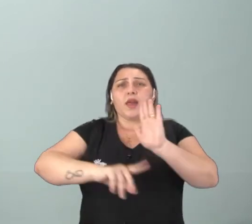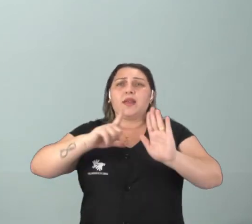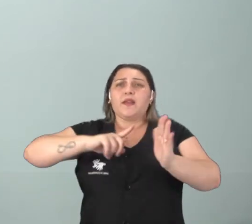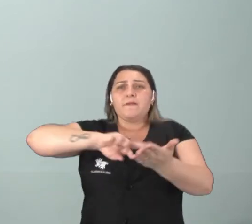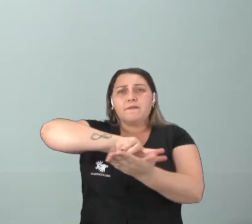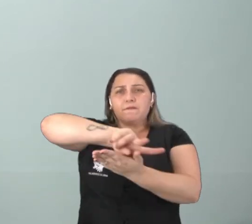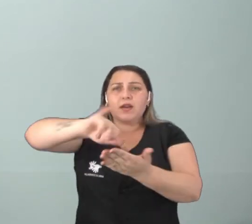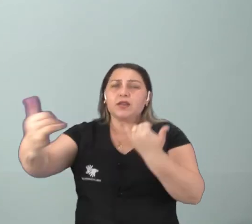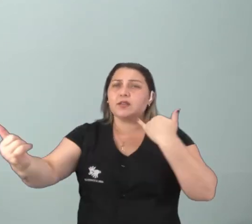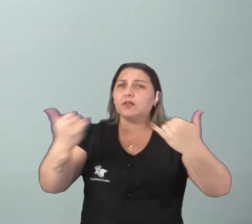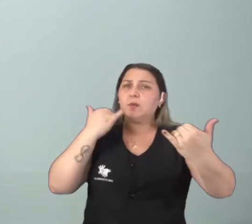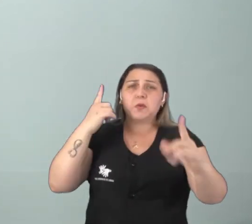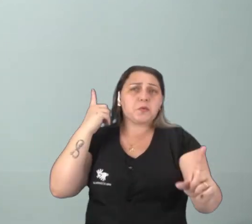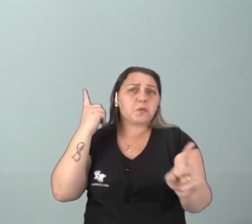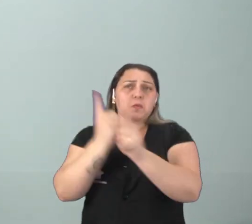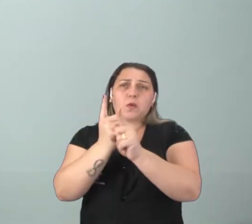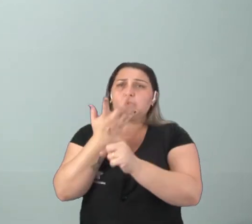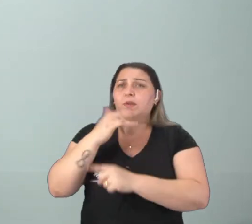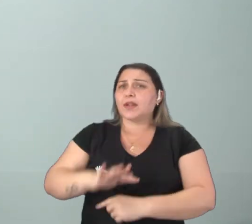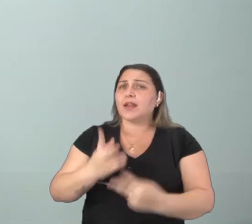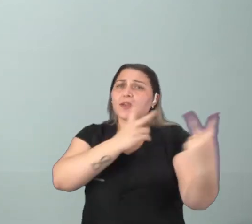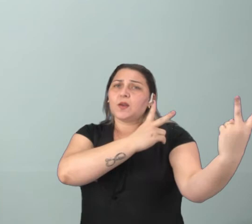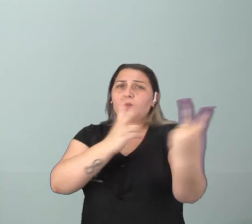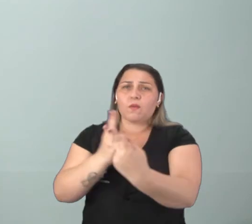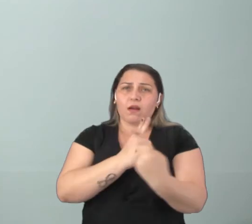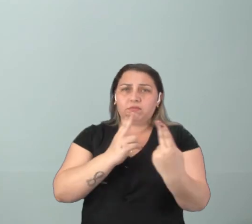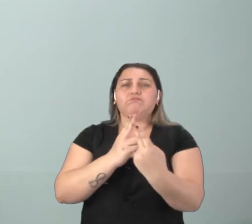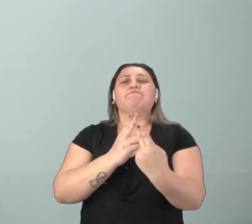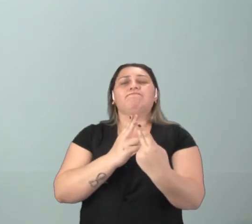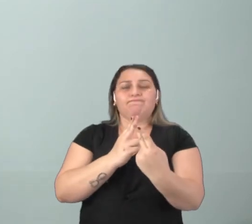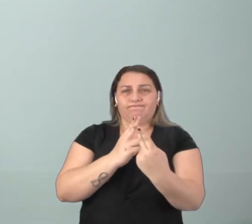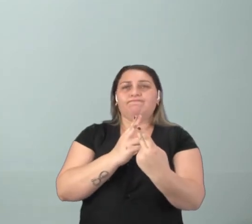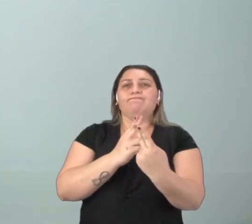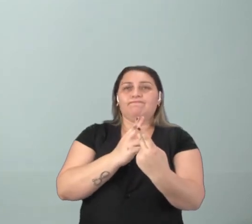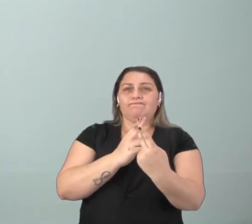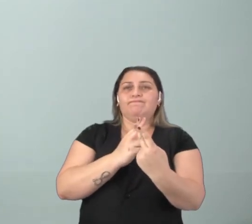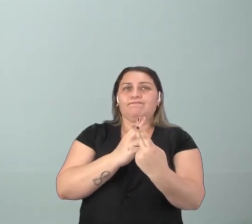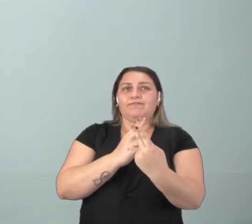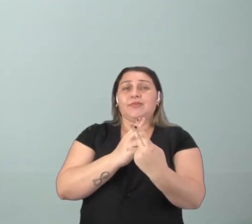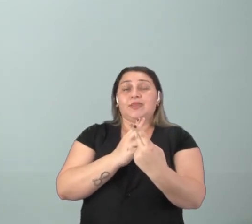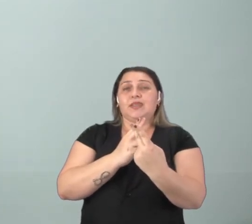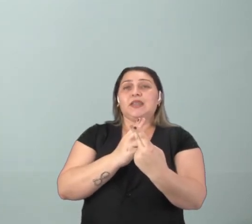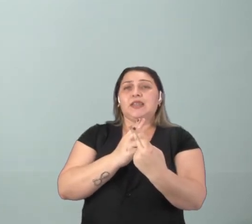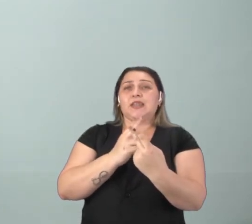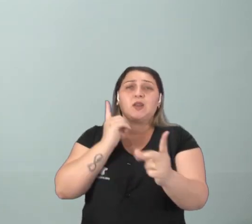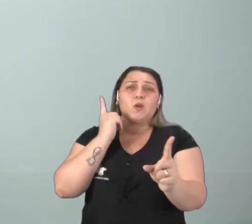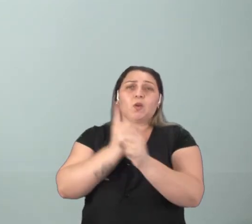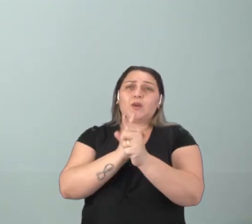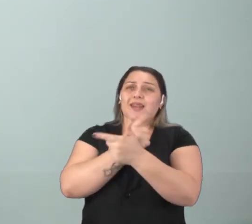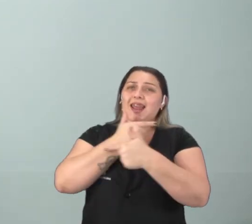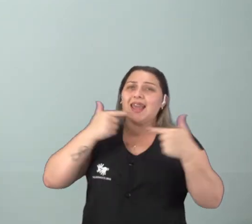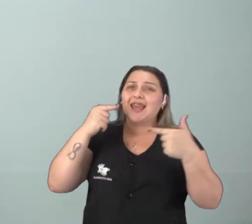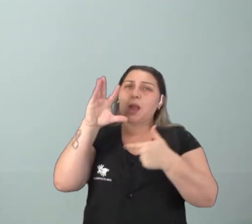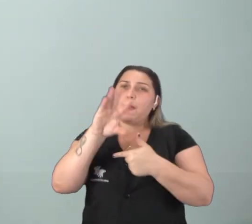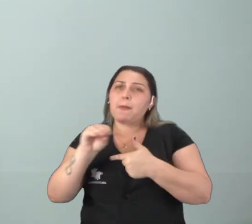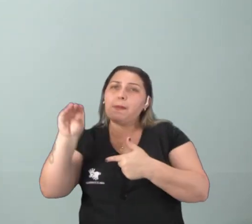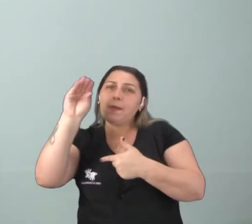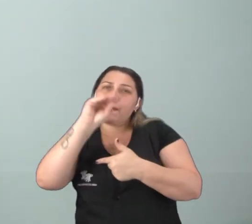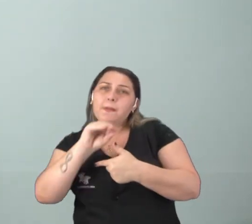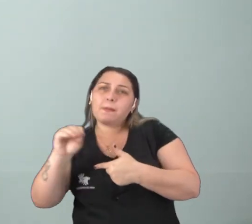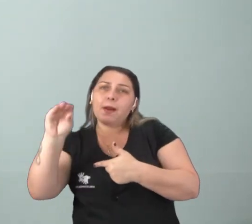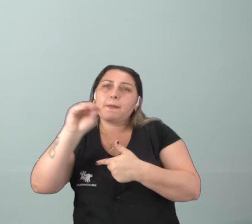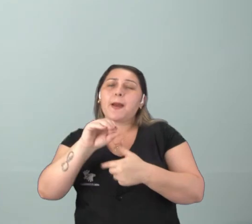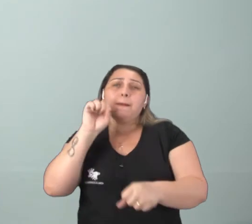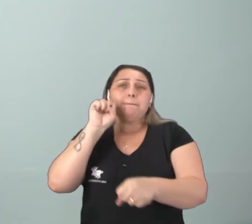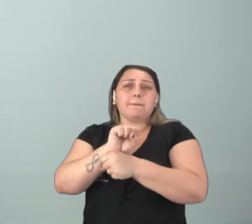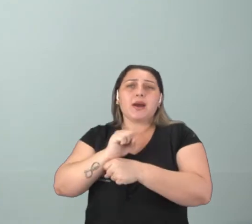informações que ela não encontra uma criança igual à sua, igual a ela. E que encontra risos e cochichos, para